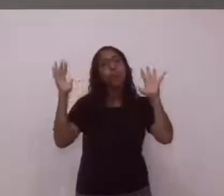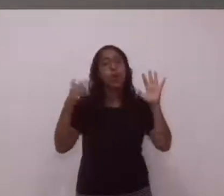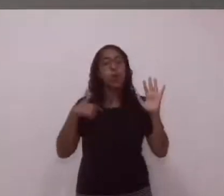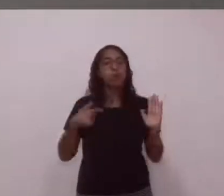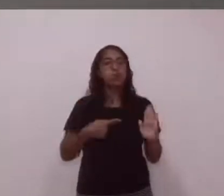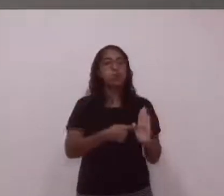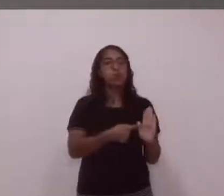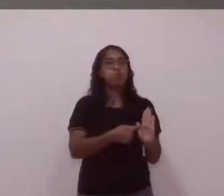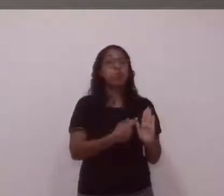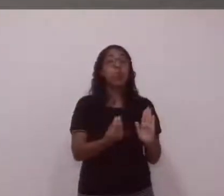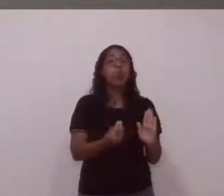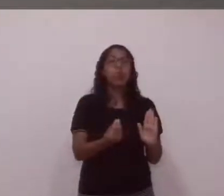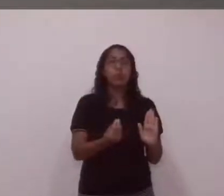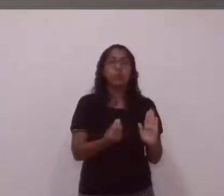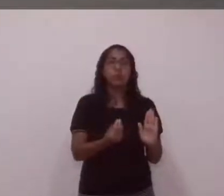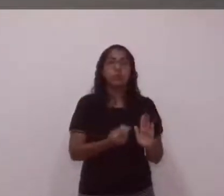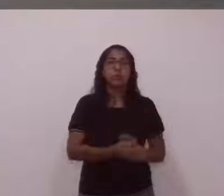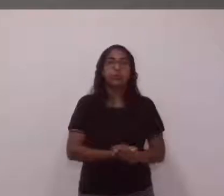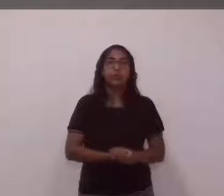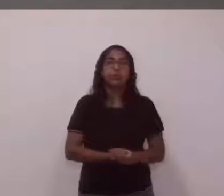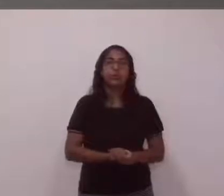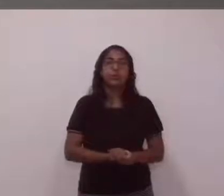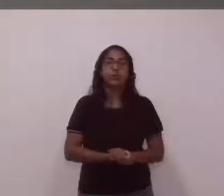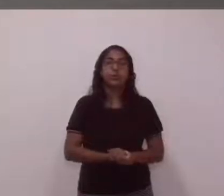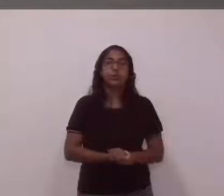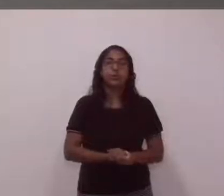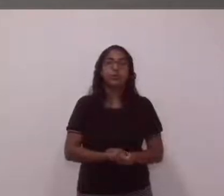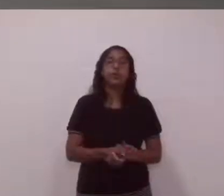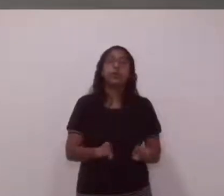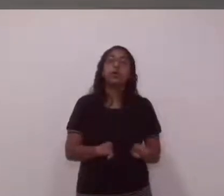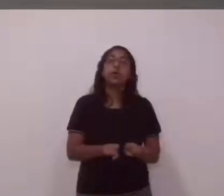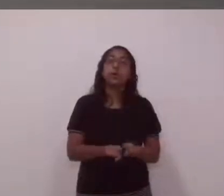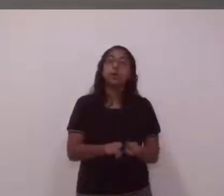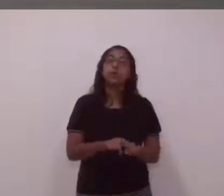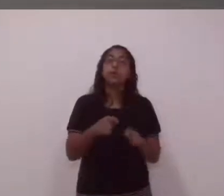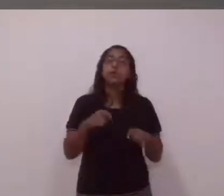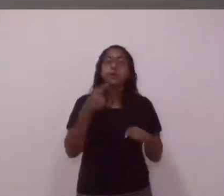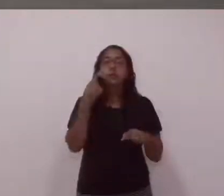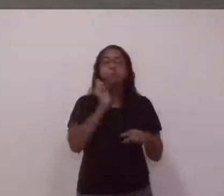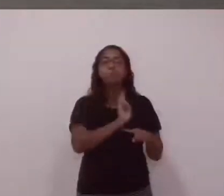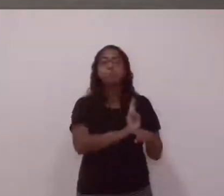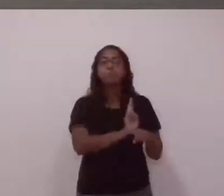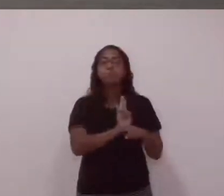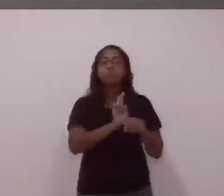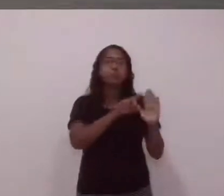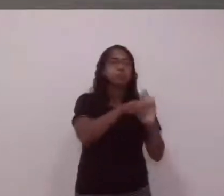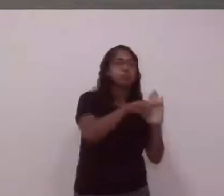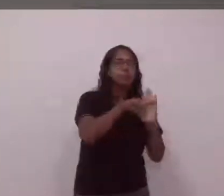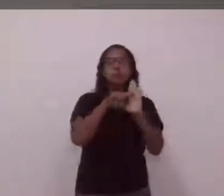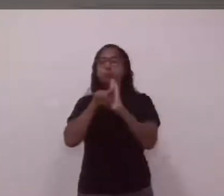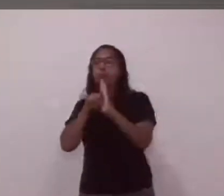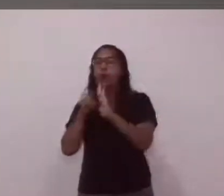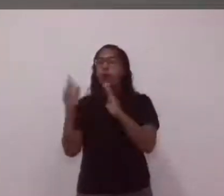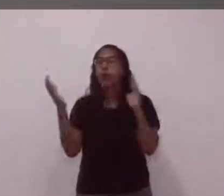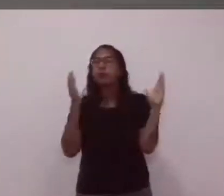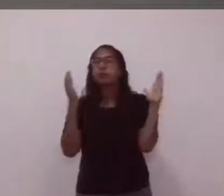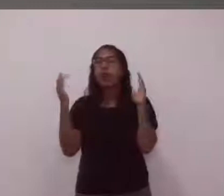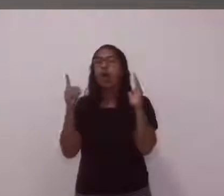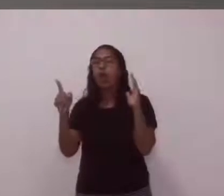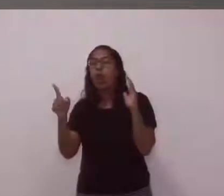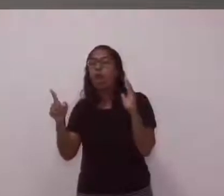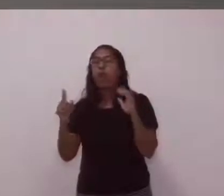também e vamos ter observar realmente quem está falando quem está correndo quem está brigando